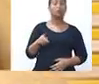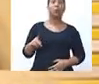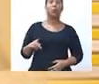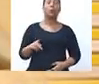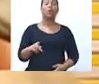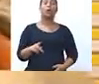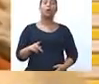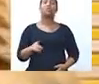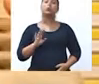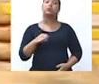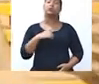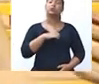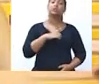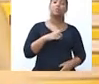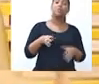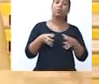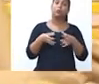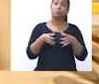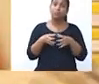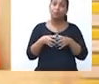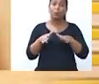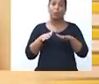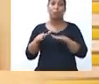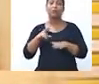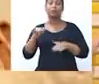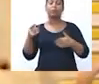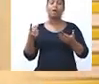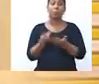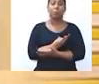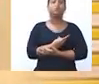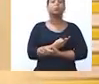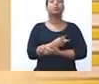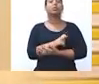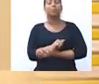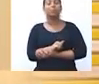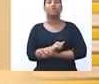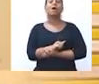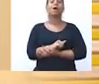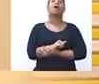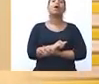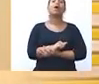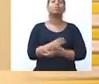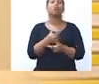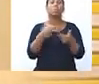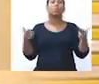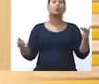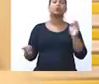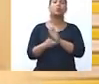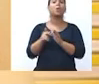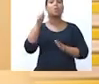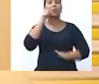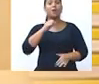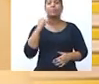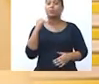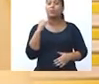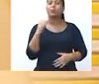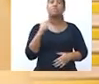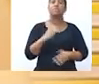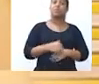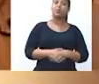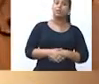os professores. Conforme esse movimento vai acontecendo, ele vai virando uma coisa mais feminina, uma extensão do